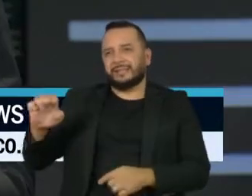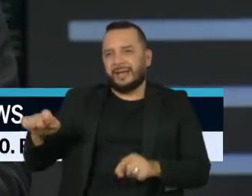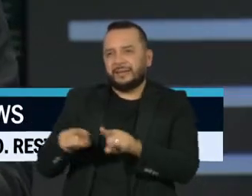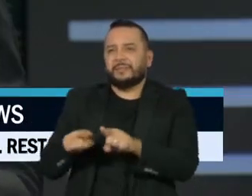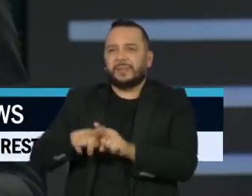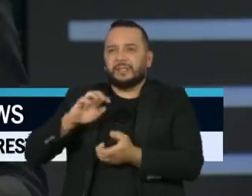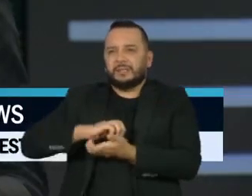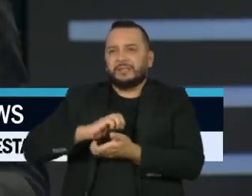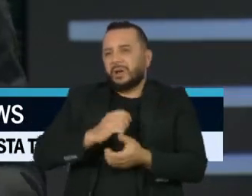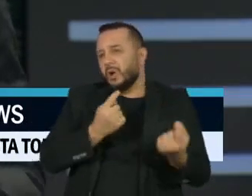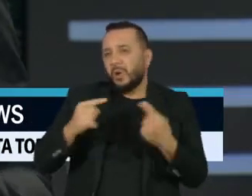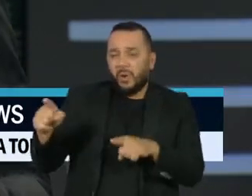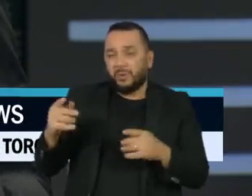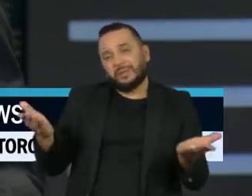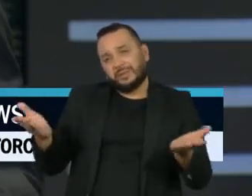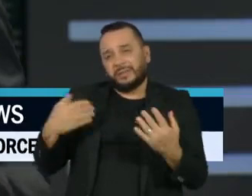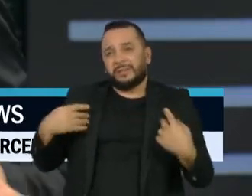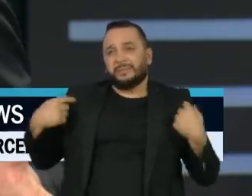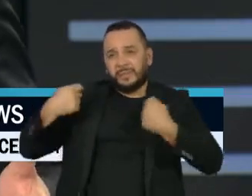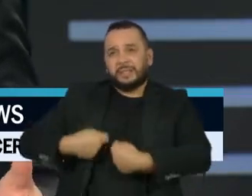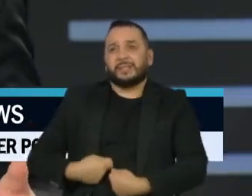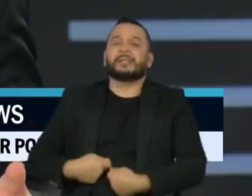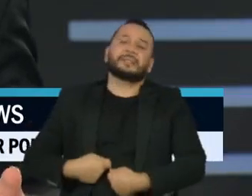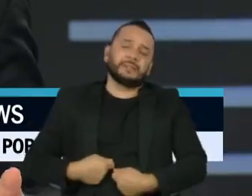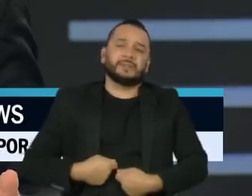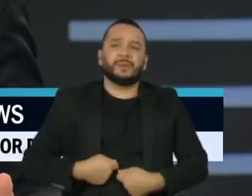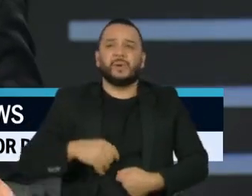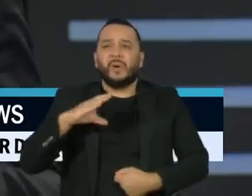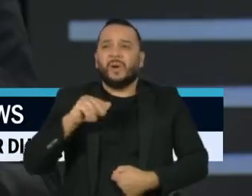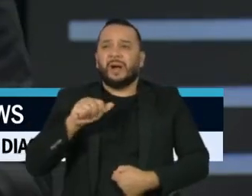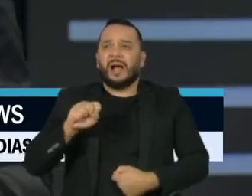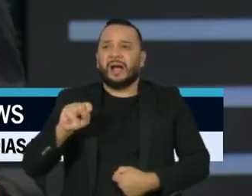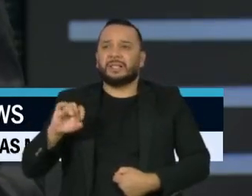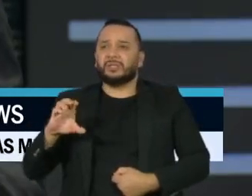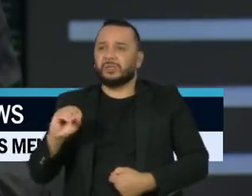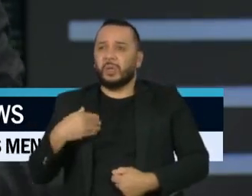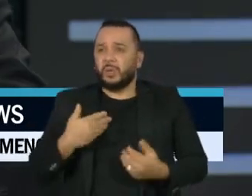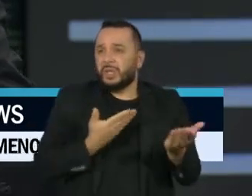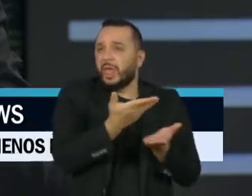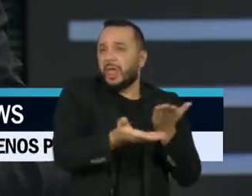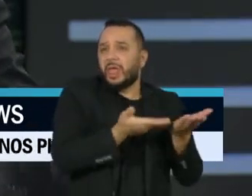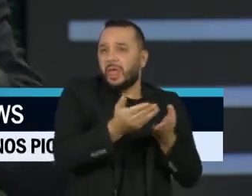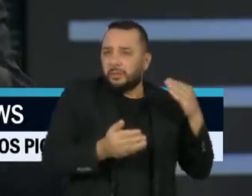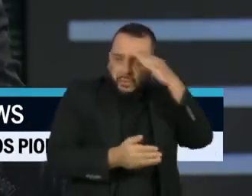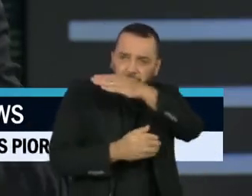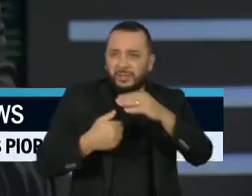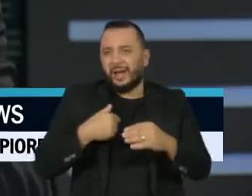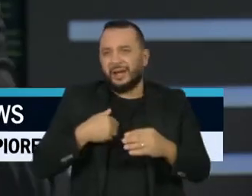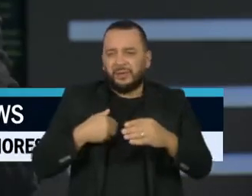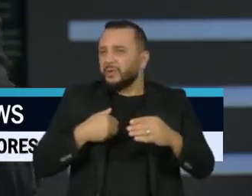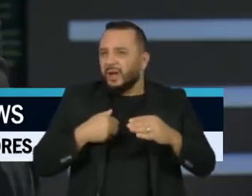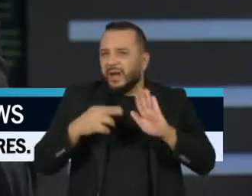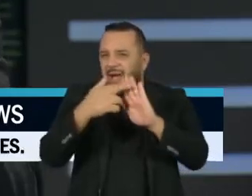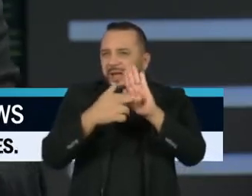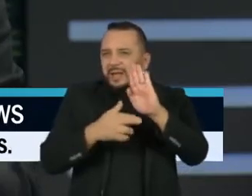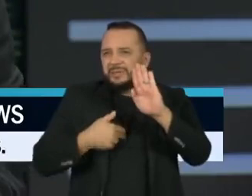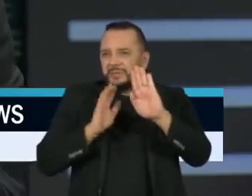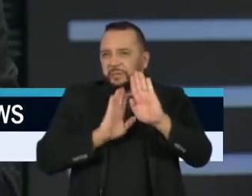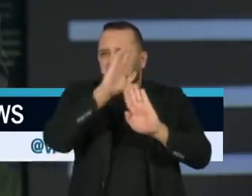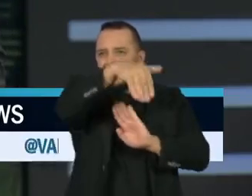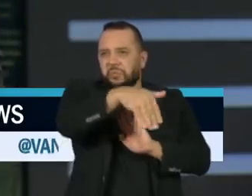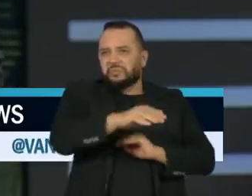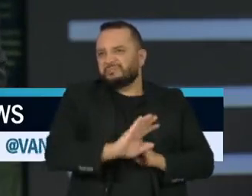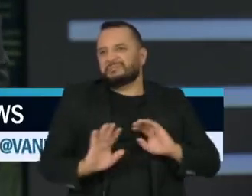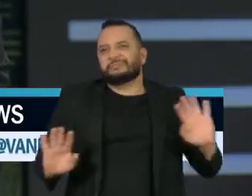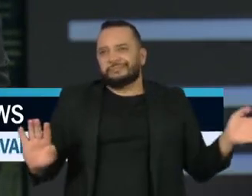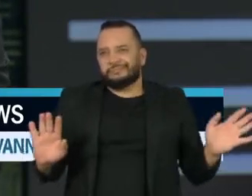forma como soldado bolsonarista e não como ministro do Supremo e passando por cima das regras. Até aí, isso é verdade.